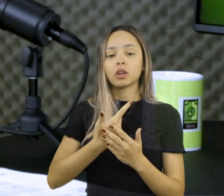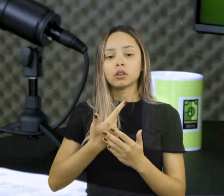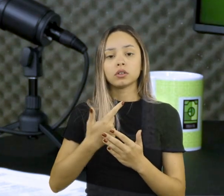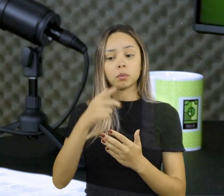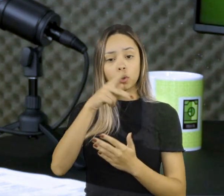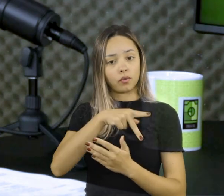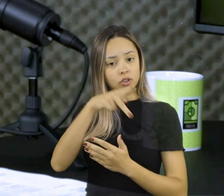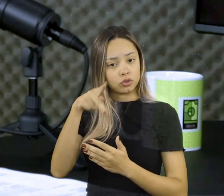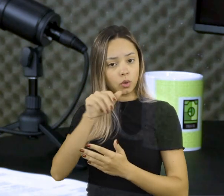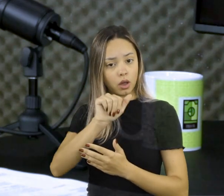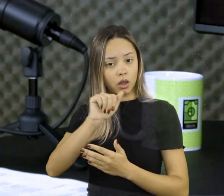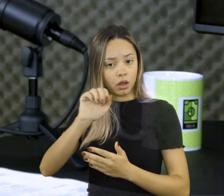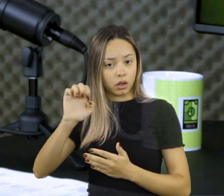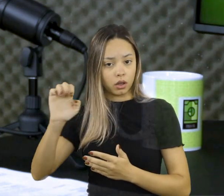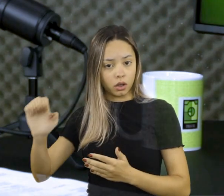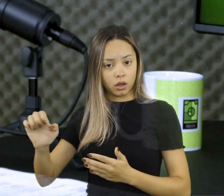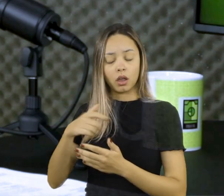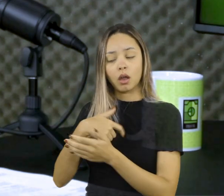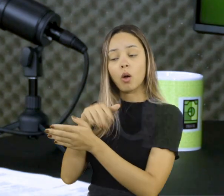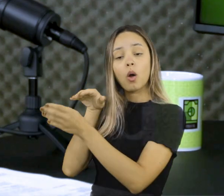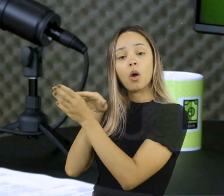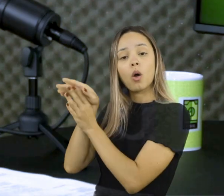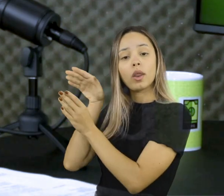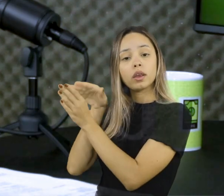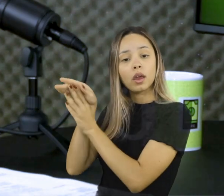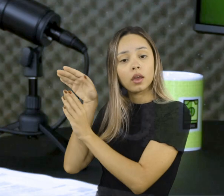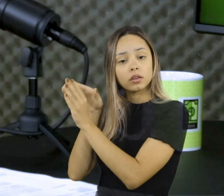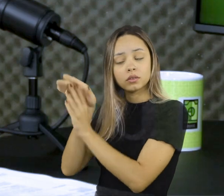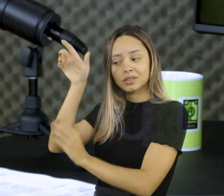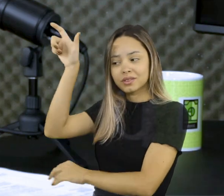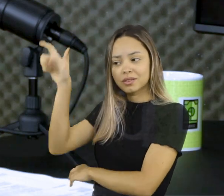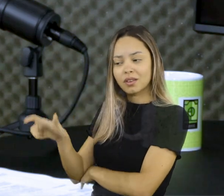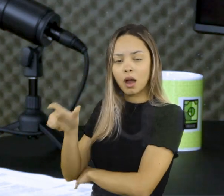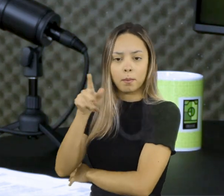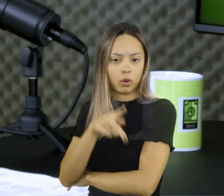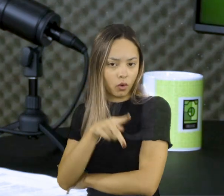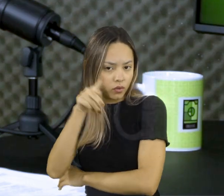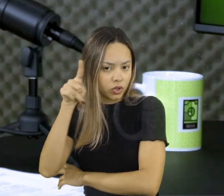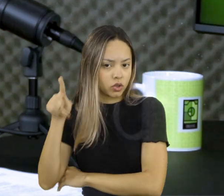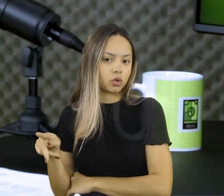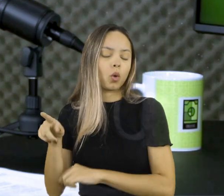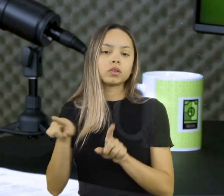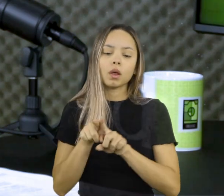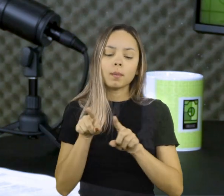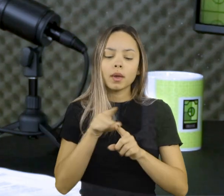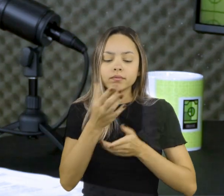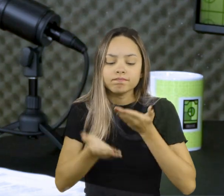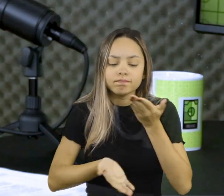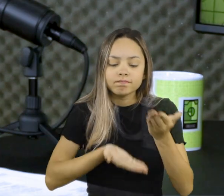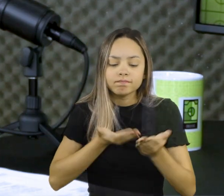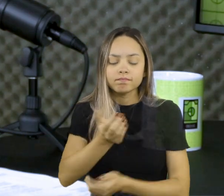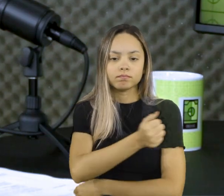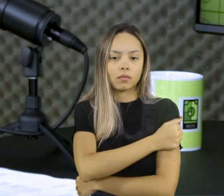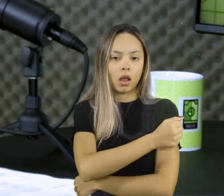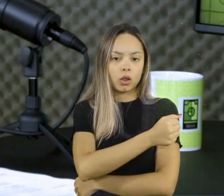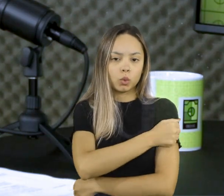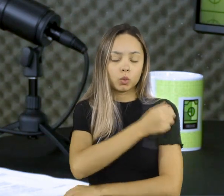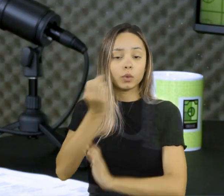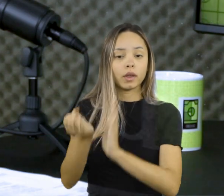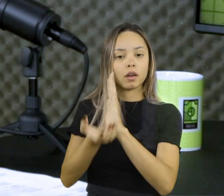ele a aprendizagem desse aluno com deficiência que está lá e construir junto com ele esse plano